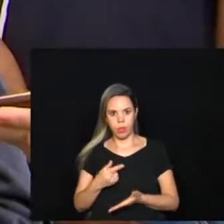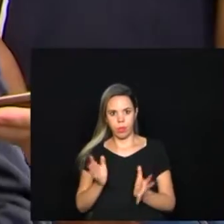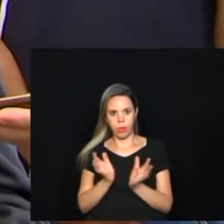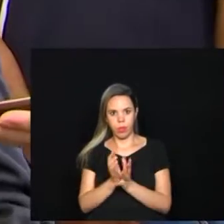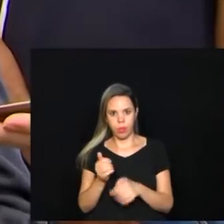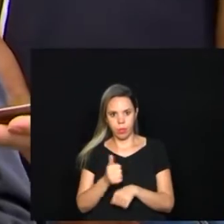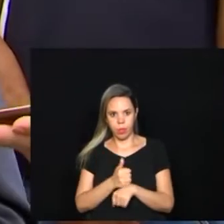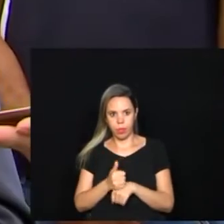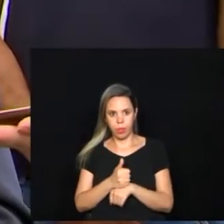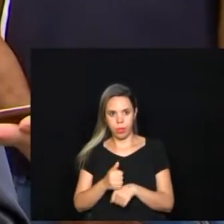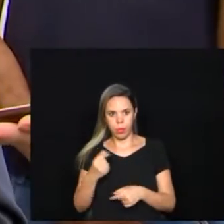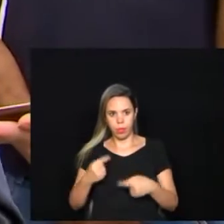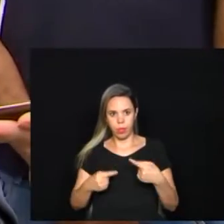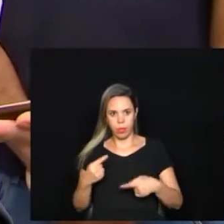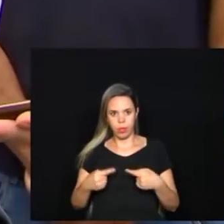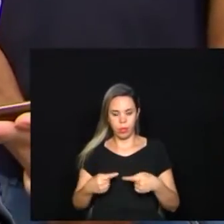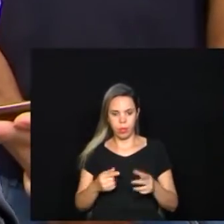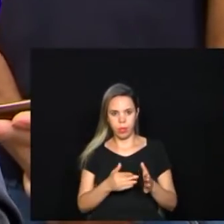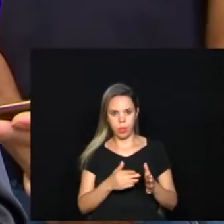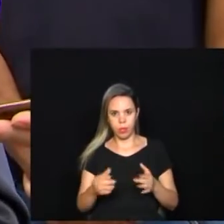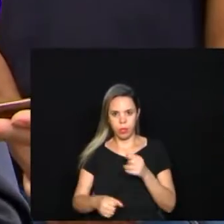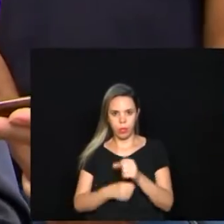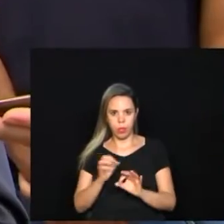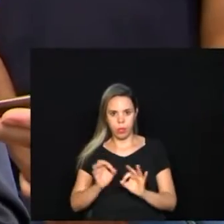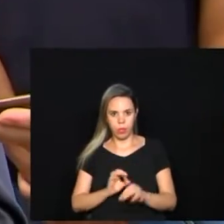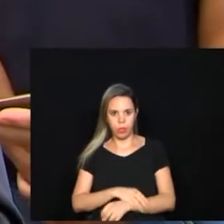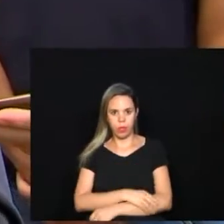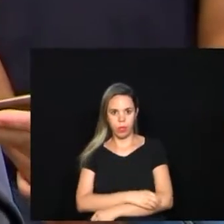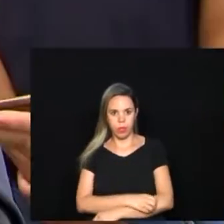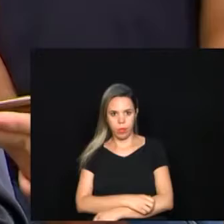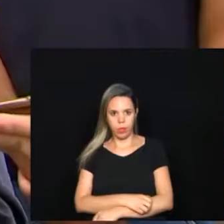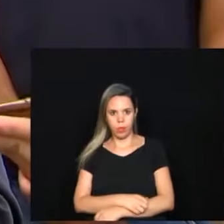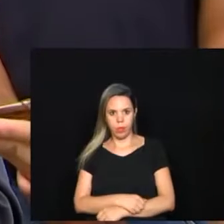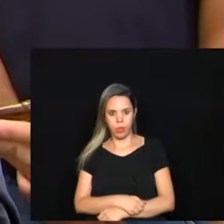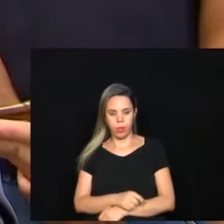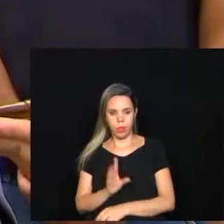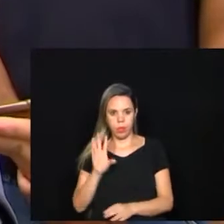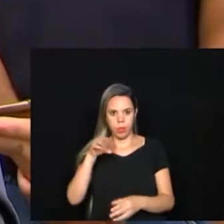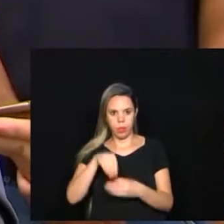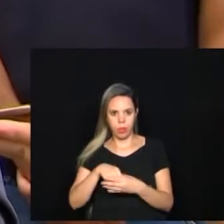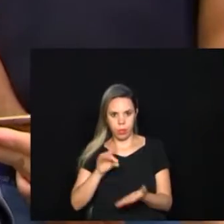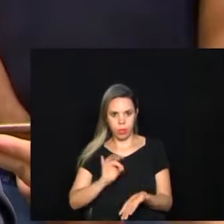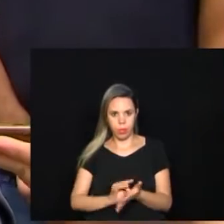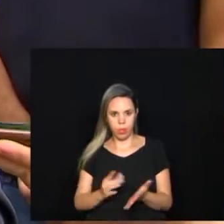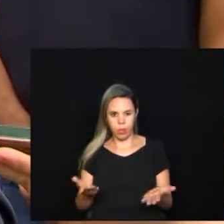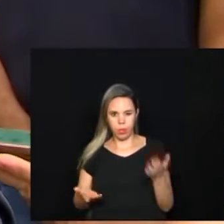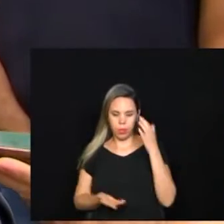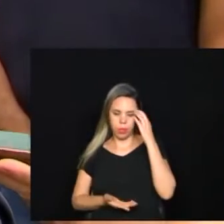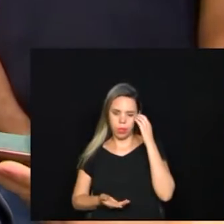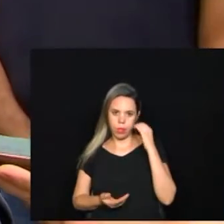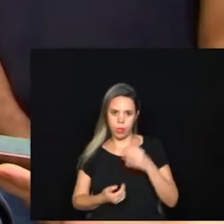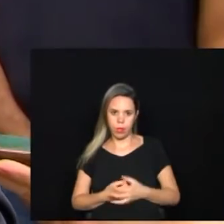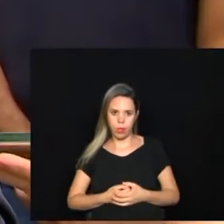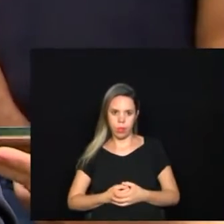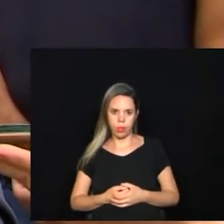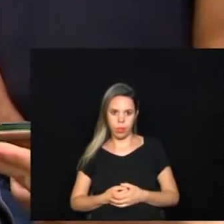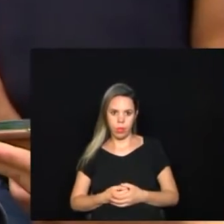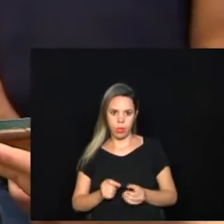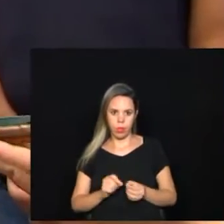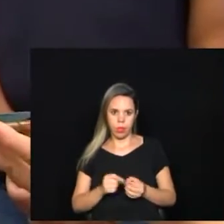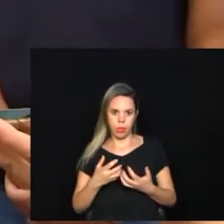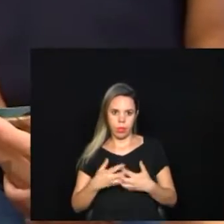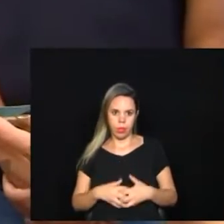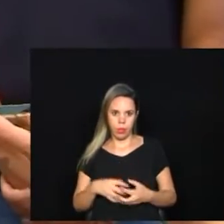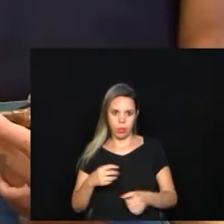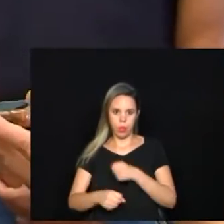equipe discutiu lá ao longo do ano e preparou é uma peça dentro da realidade atual. Levamos em conta o que foi